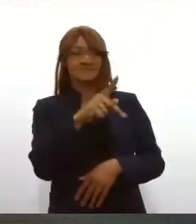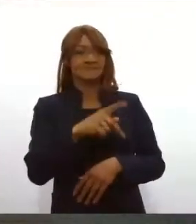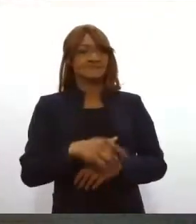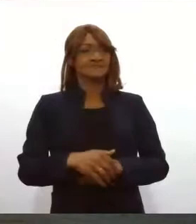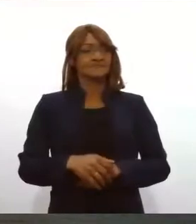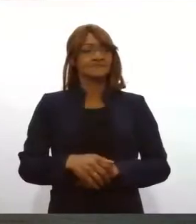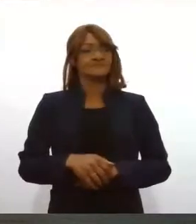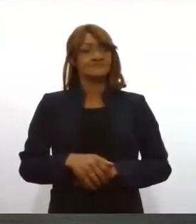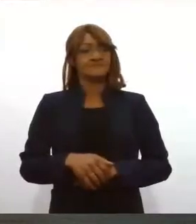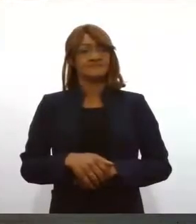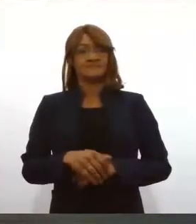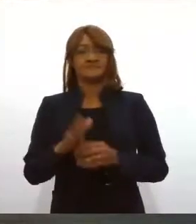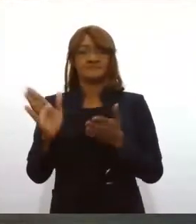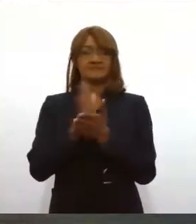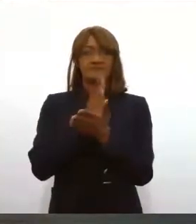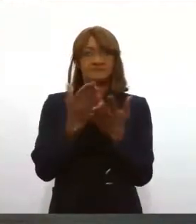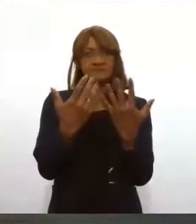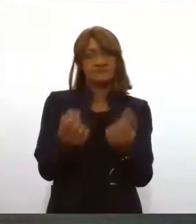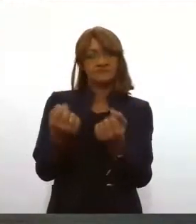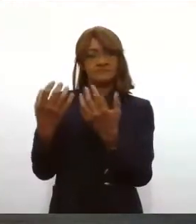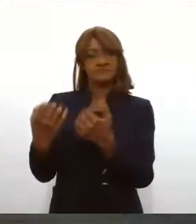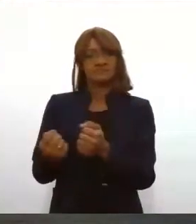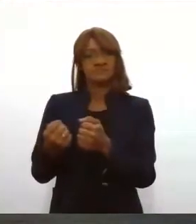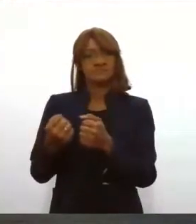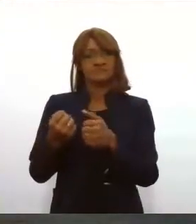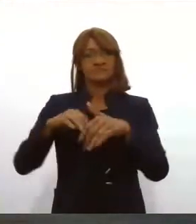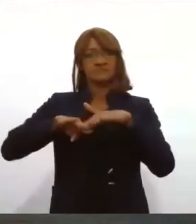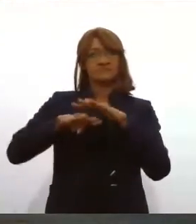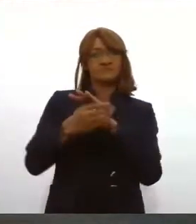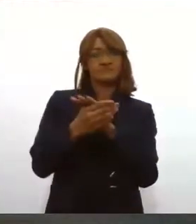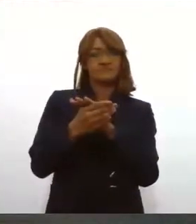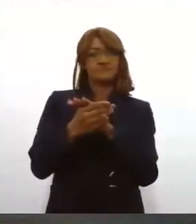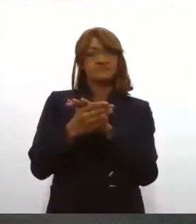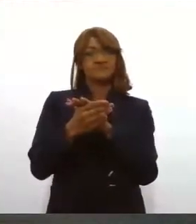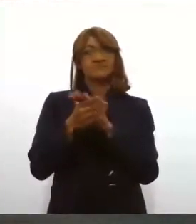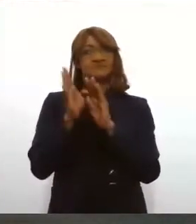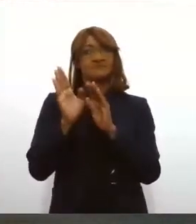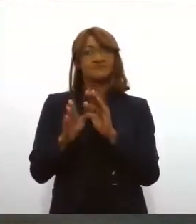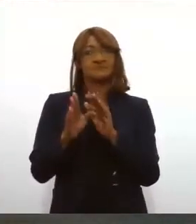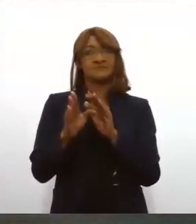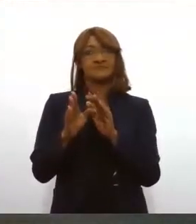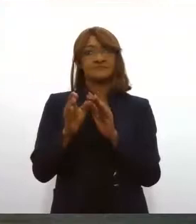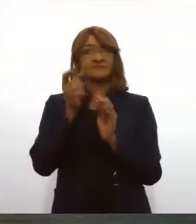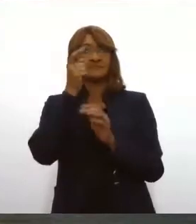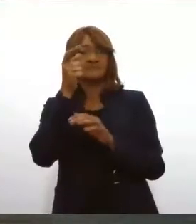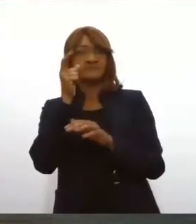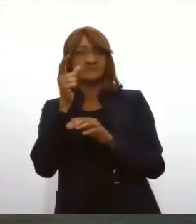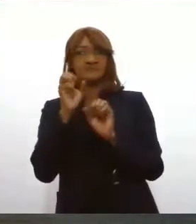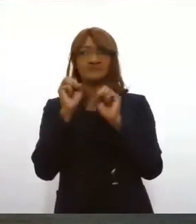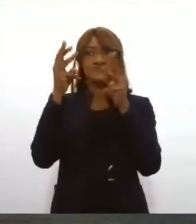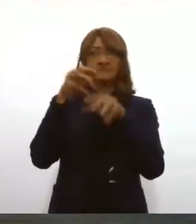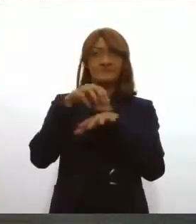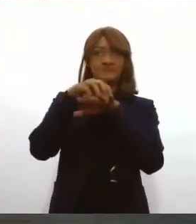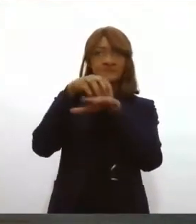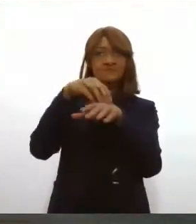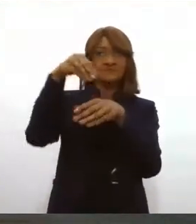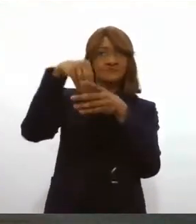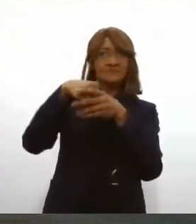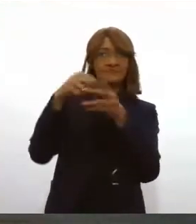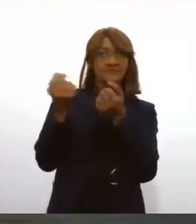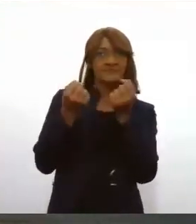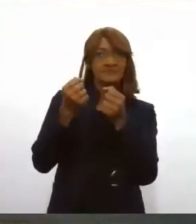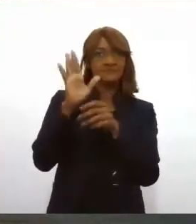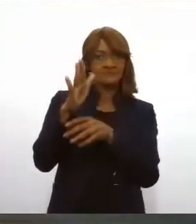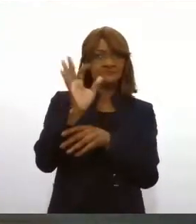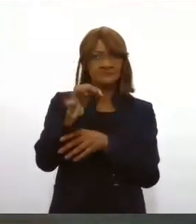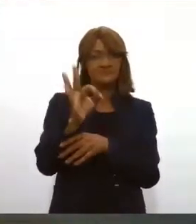muitos adquiriram isso, esse hábito aí do drive-in por conta da pandemia. E parece que, de certa forma, deu certo, né? Como é